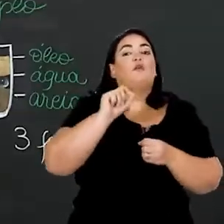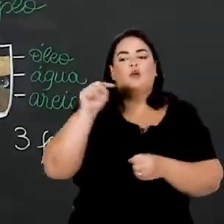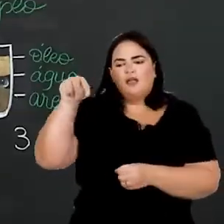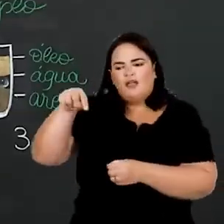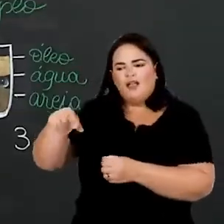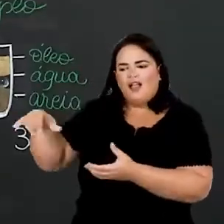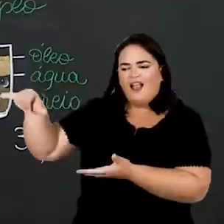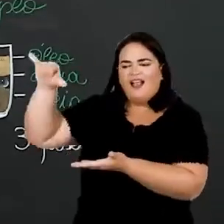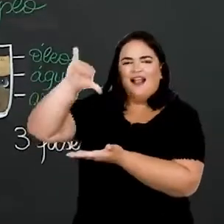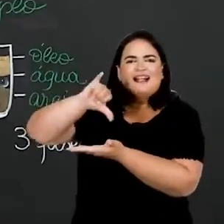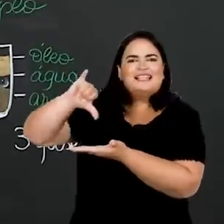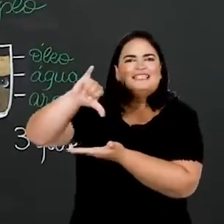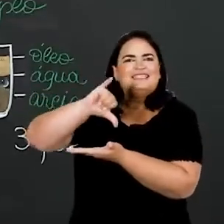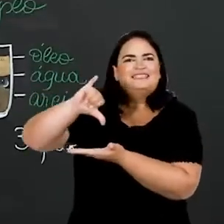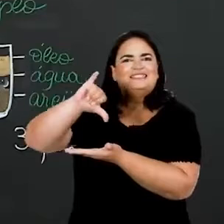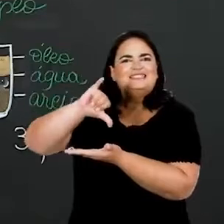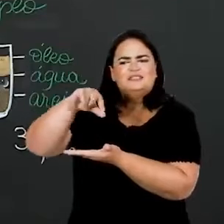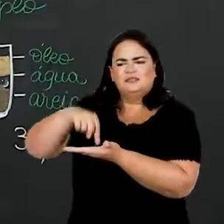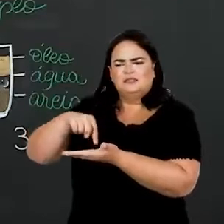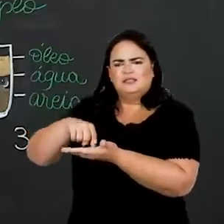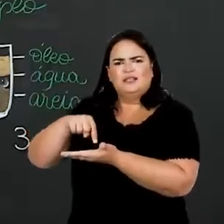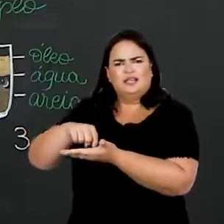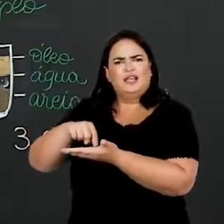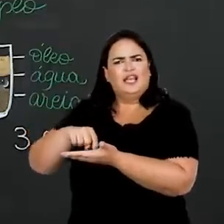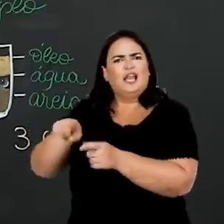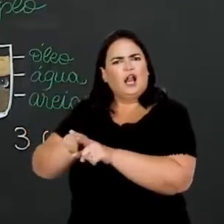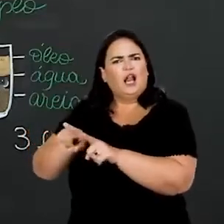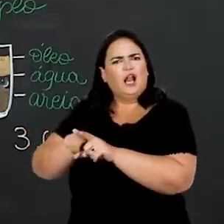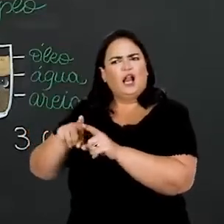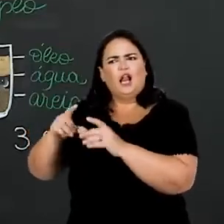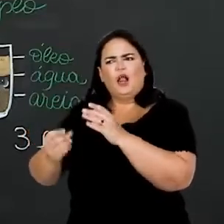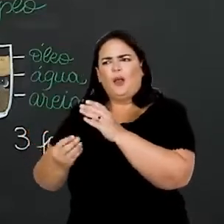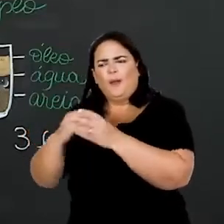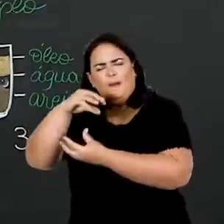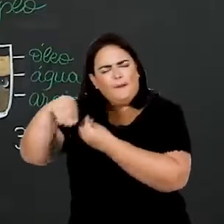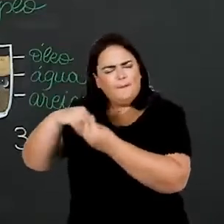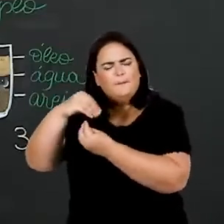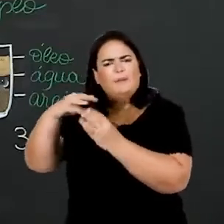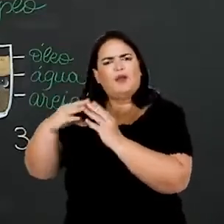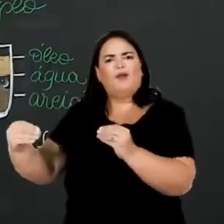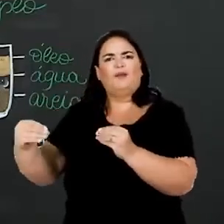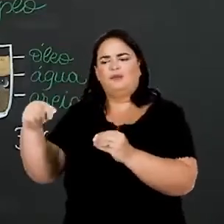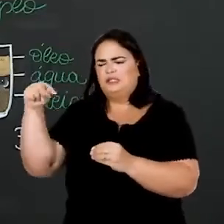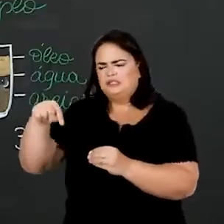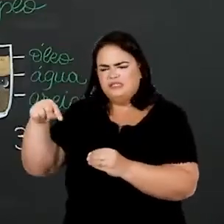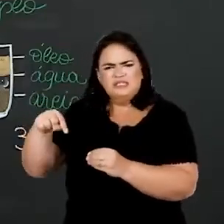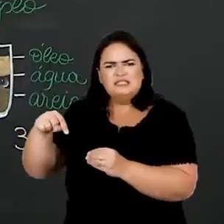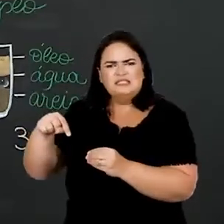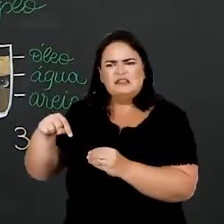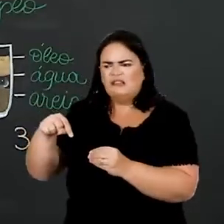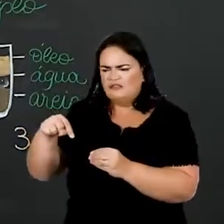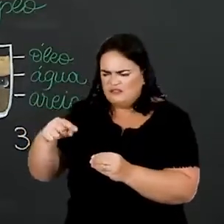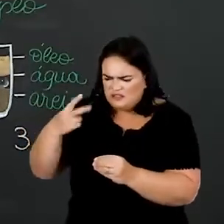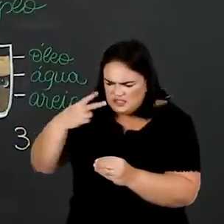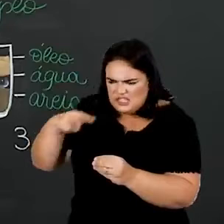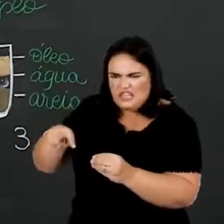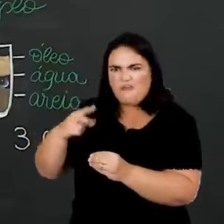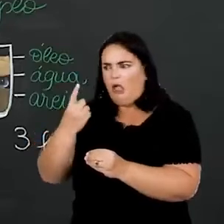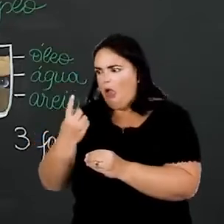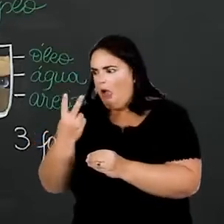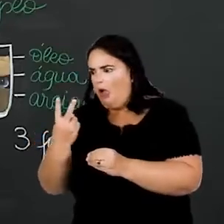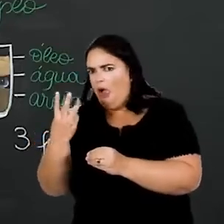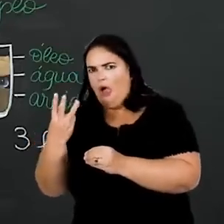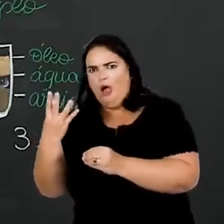vinagre. Olha que mistura homogênea. Uma única coisa, é uma coisa só. Você não olha isso aqui e pensa que tem 2,